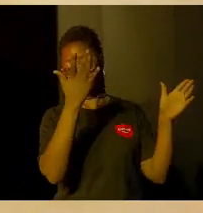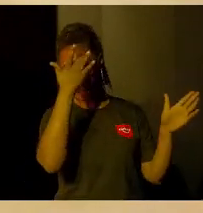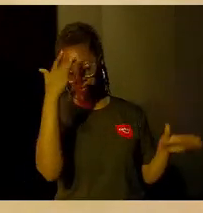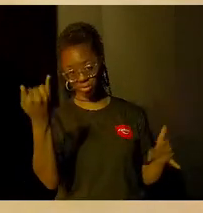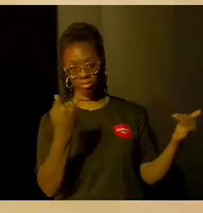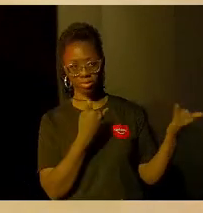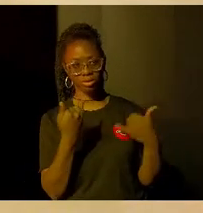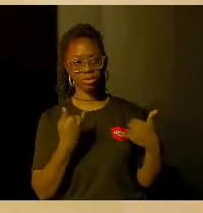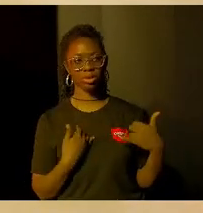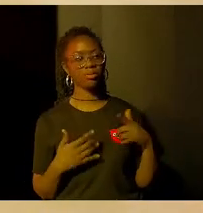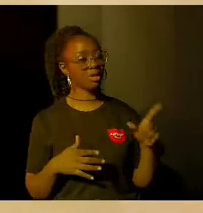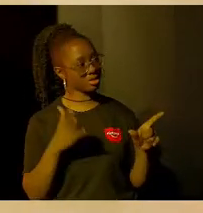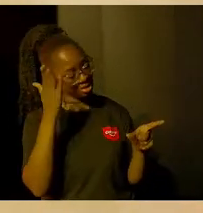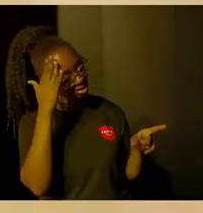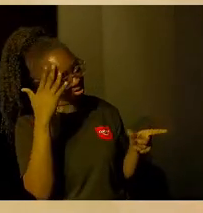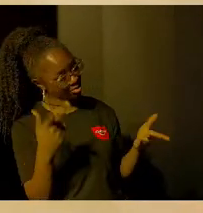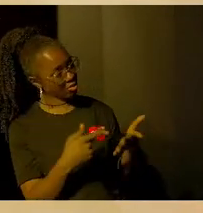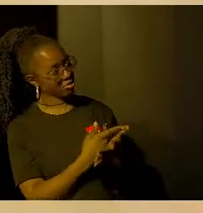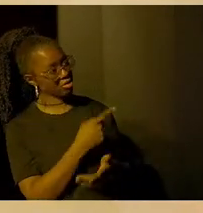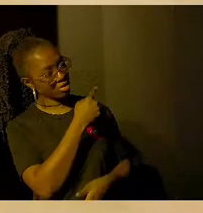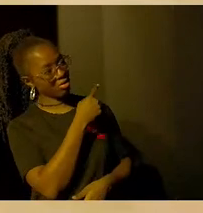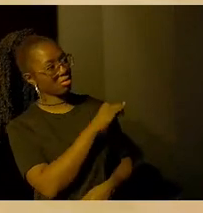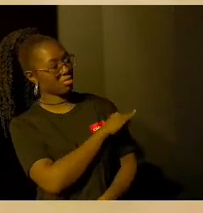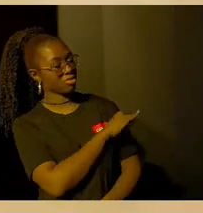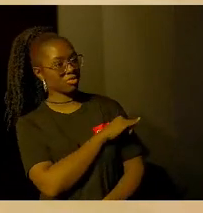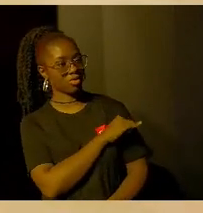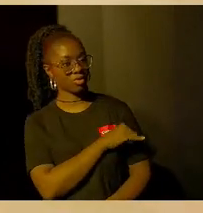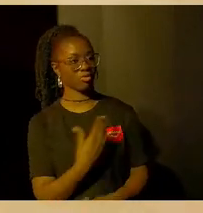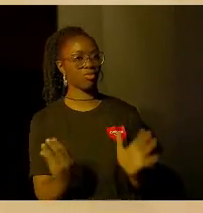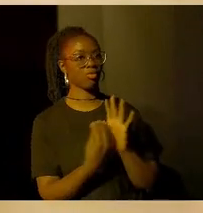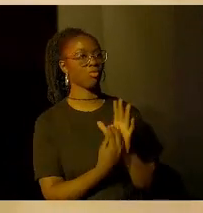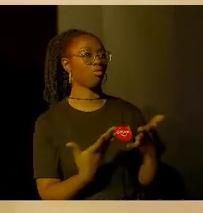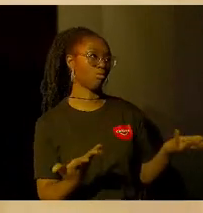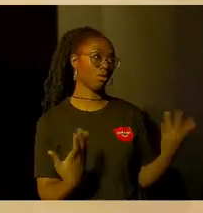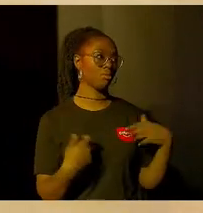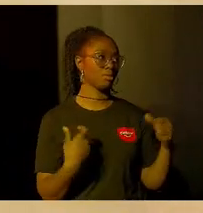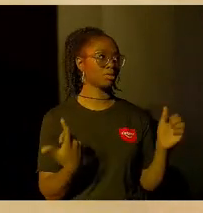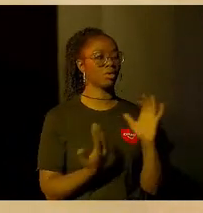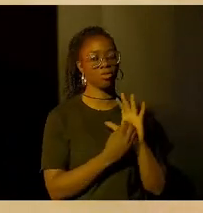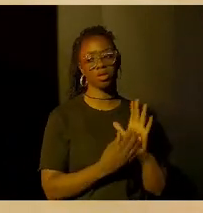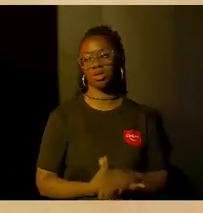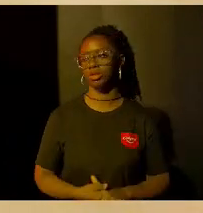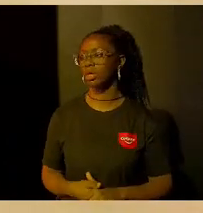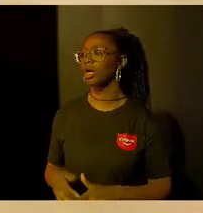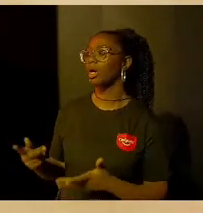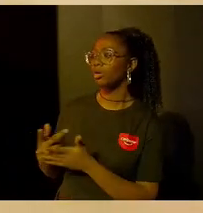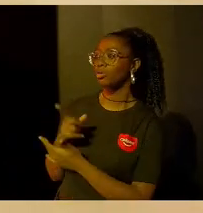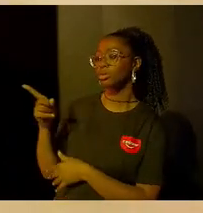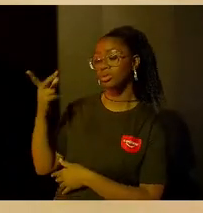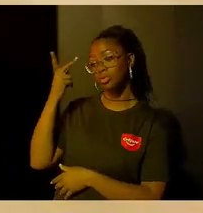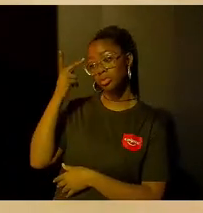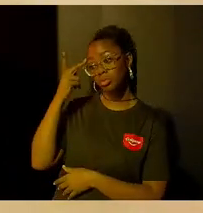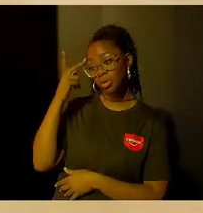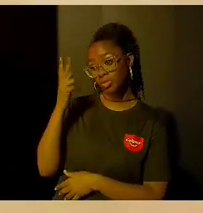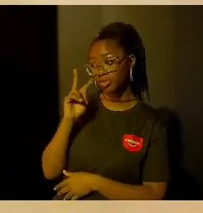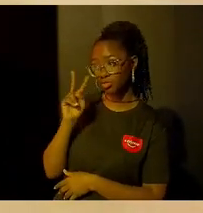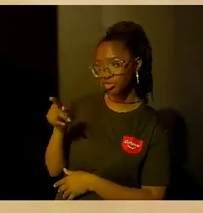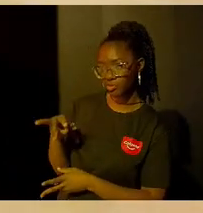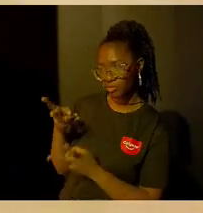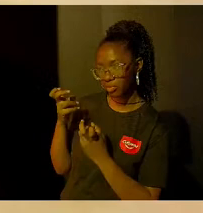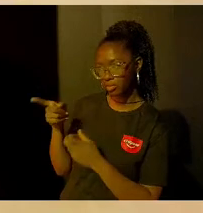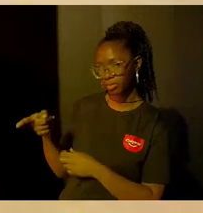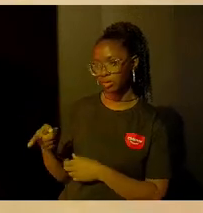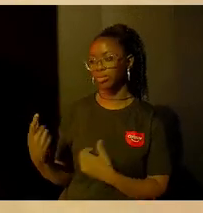diziam tá mas você sabe o que aconteceu no Rio de Janeiro não tem como não colocar na peça eu colocava você viu que aconteceu em São Paulo no centro da cidade